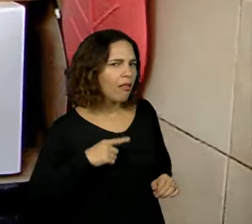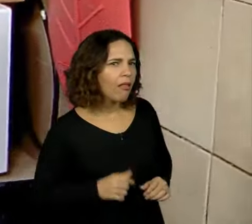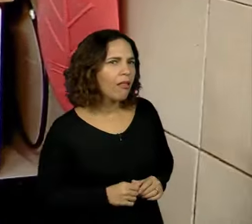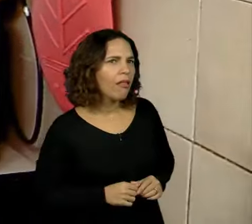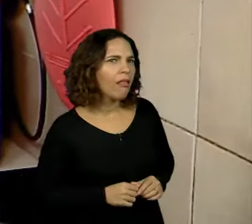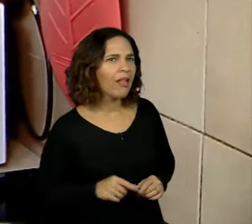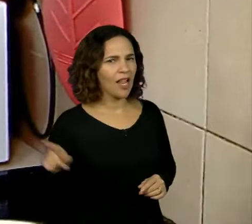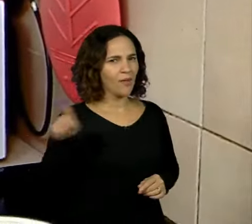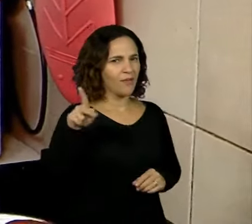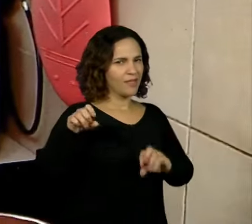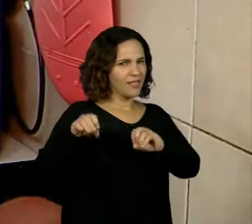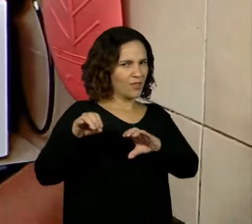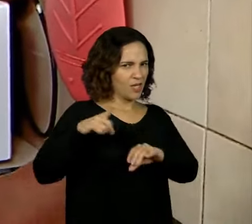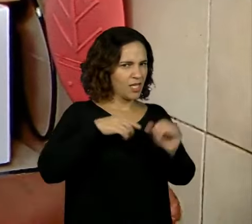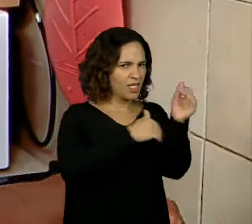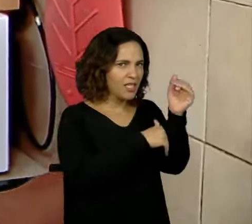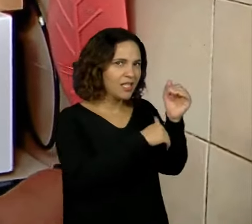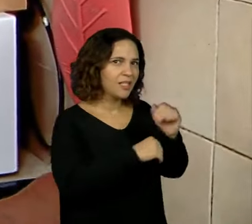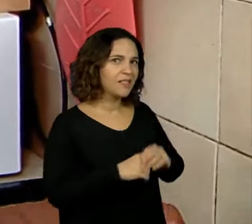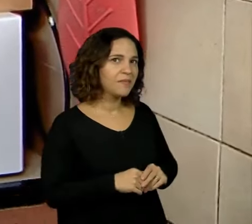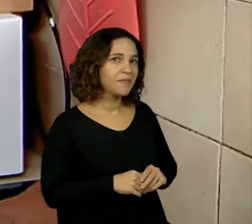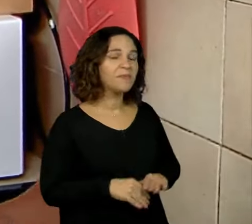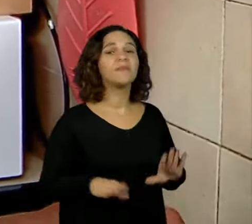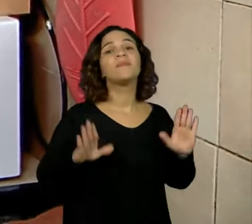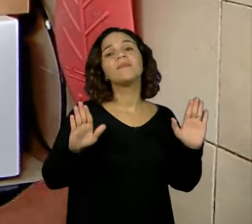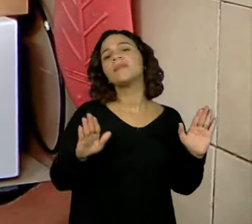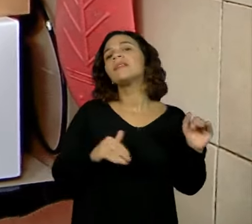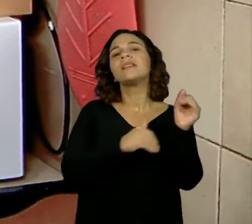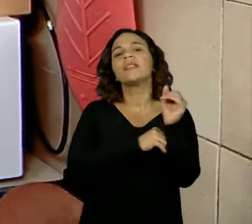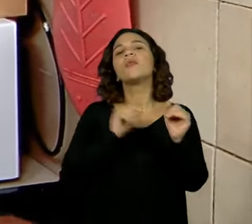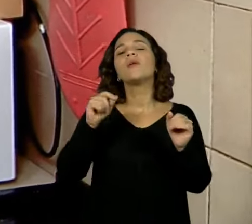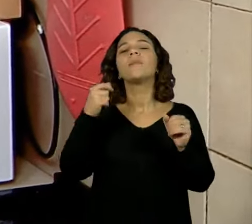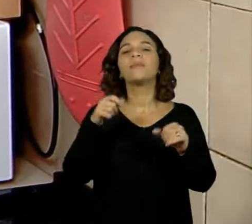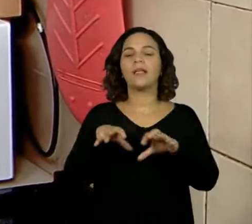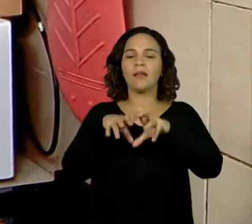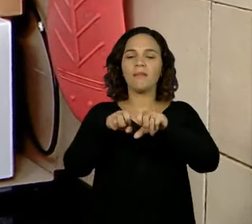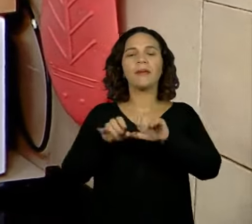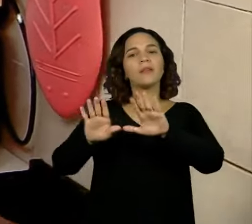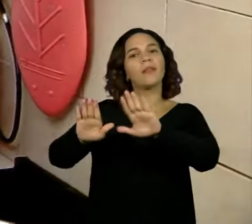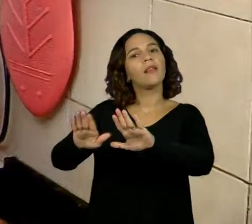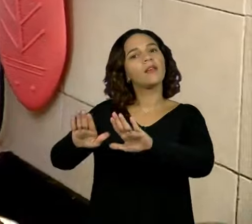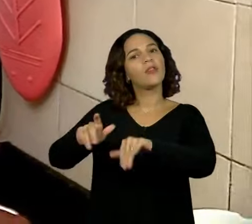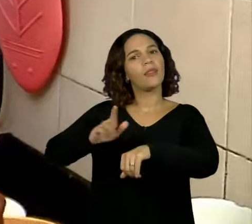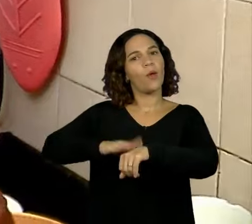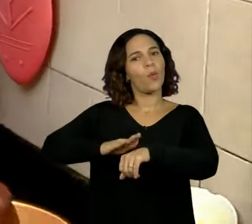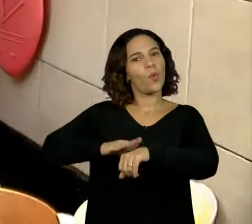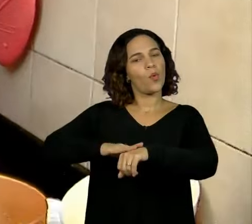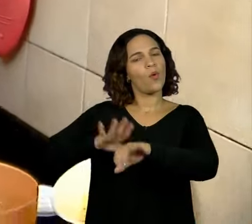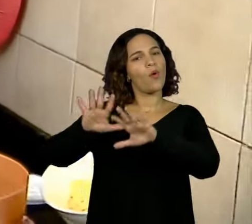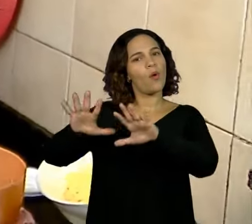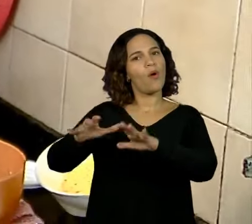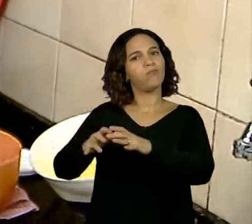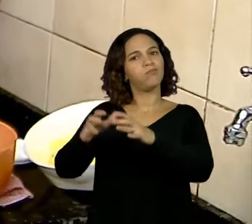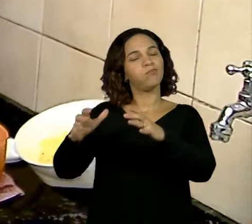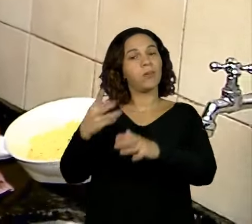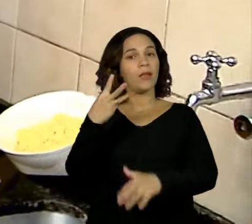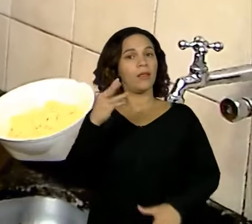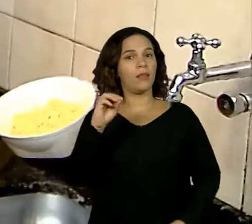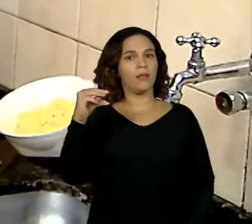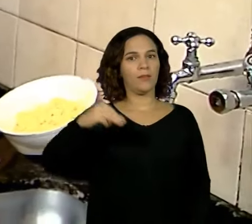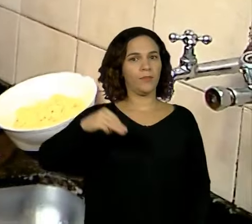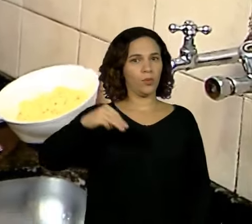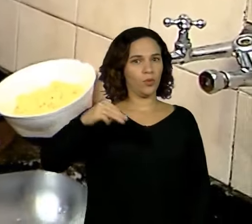que a professora passou para vocês? Ah, o segredo é descansar a massa, né? Tá. Depois 30 minutos,